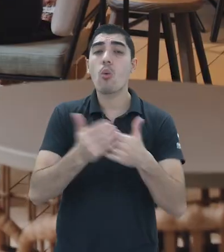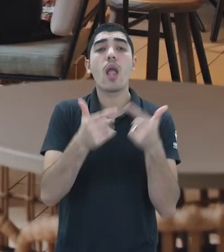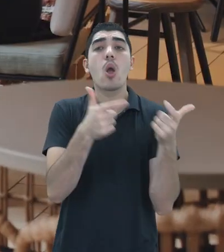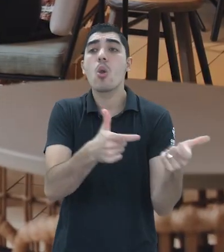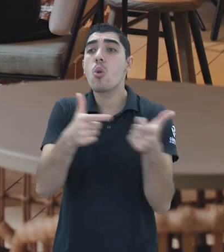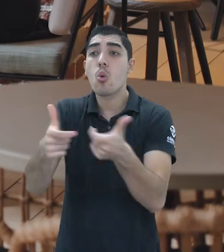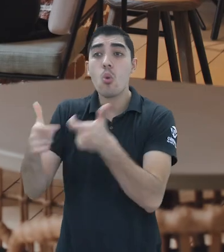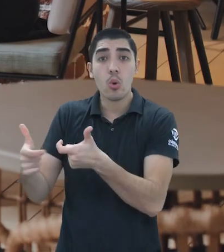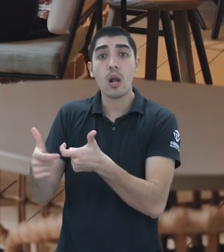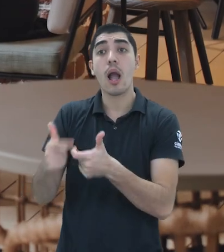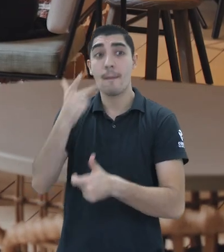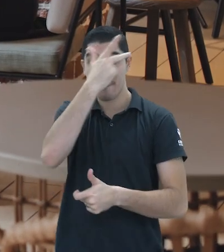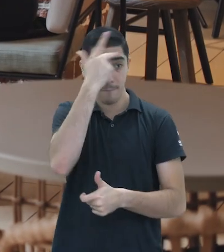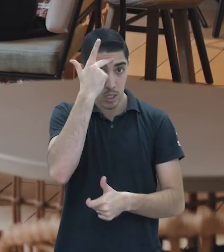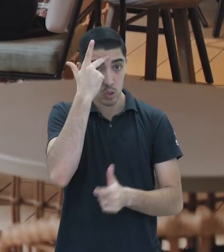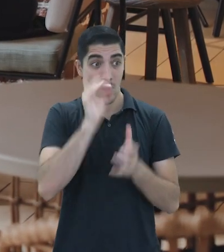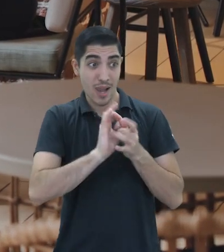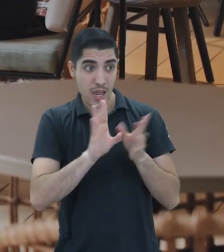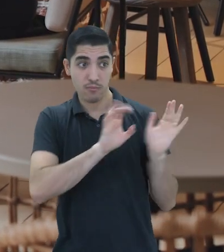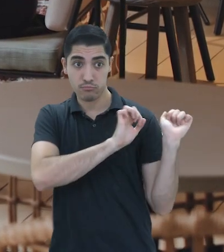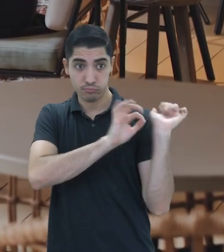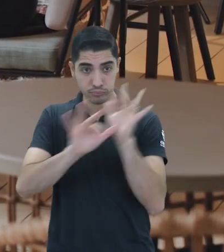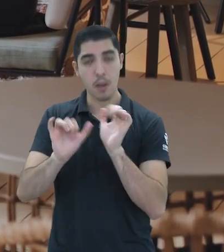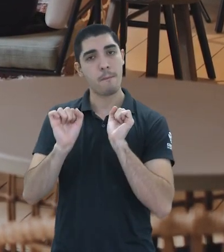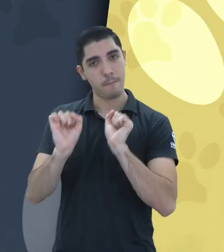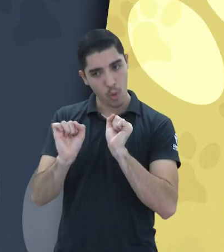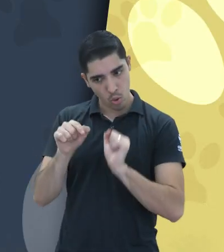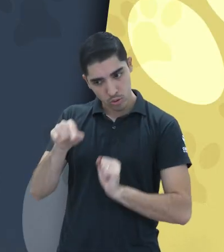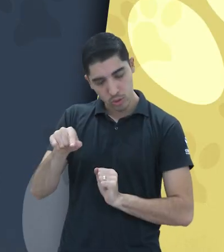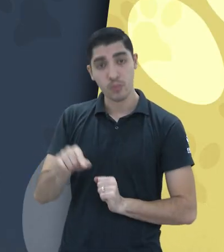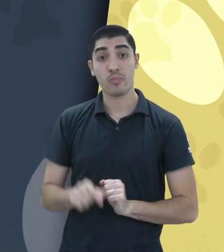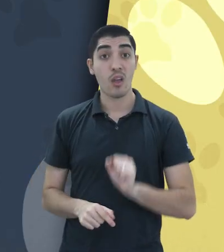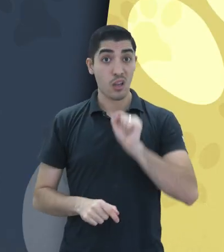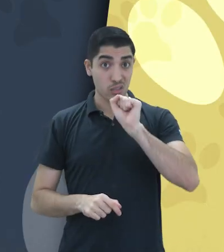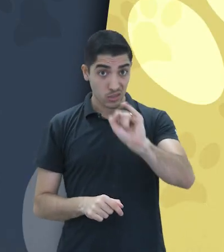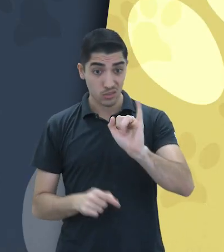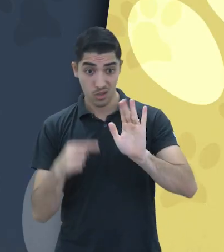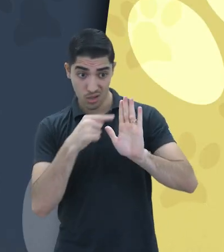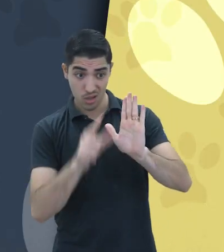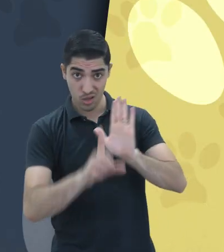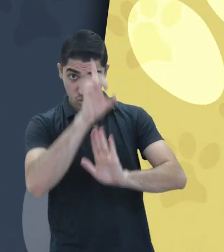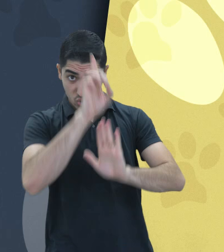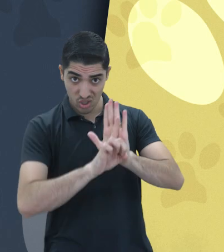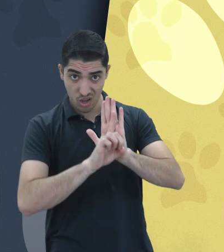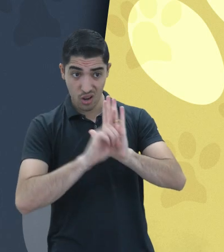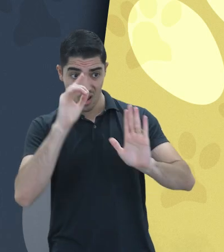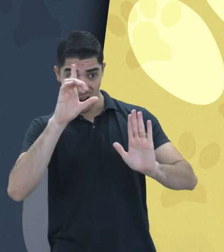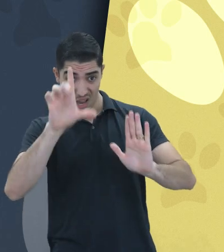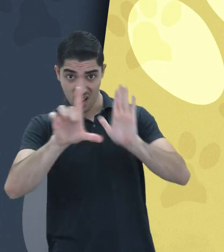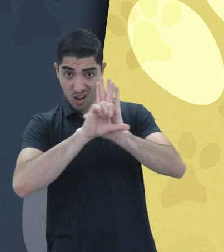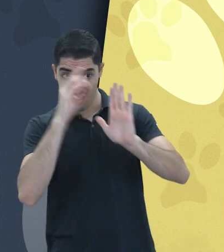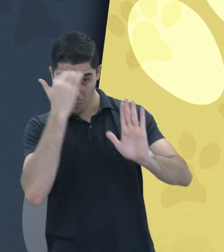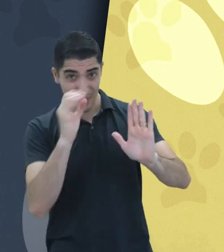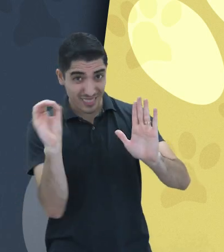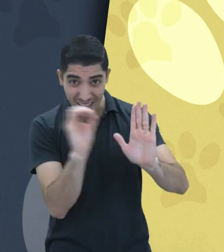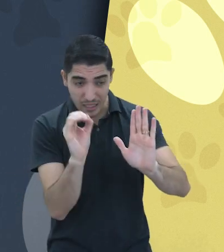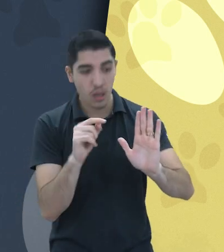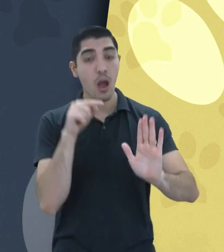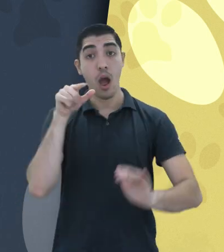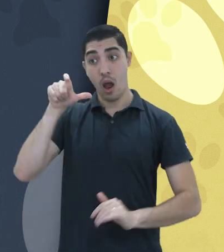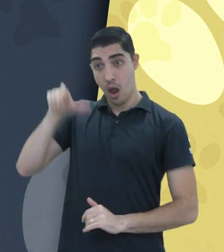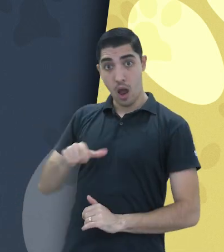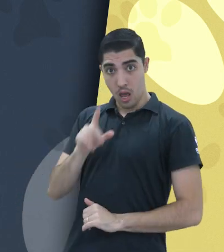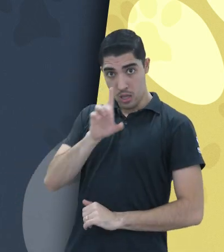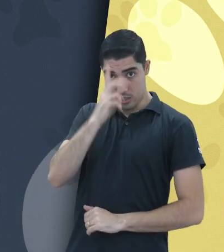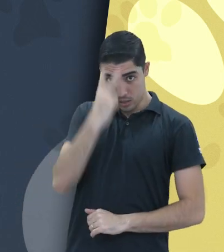como quaisquer estabelecimentos abertos ao público. A pessoa que tiver esse direito desrespeitado pode acionar a